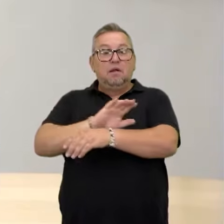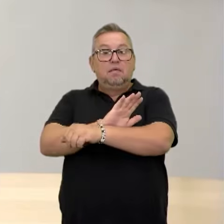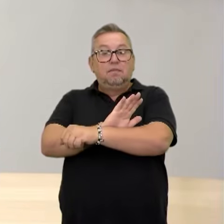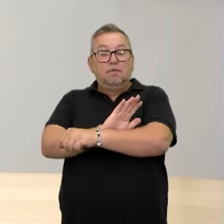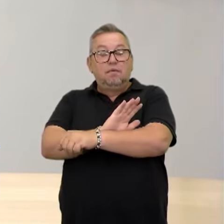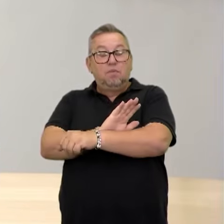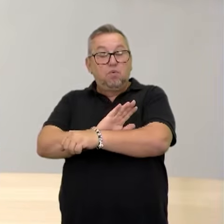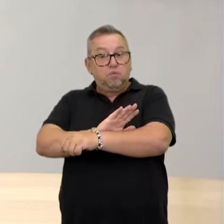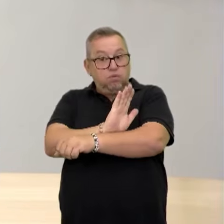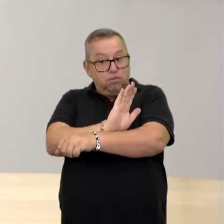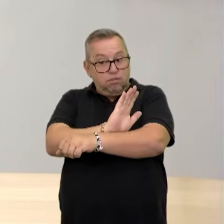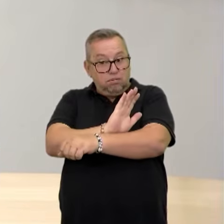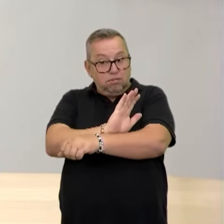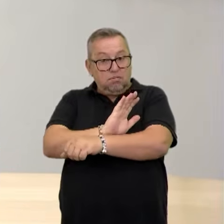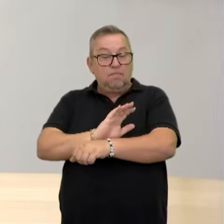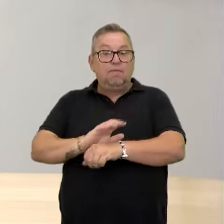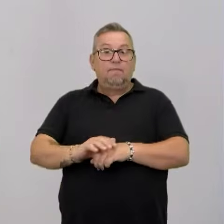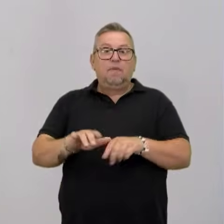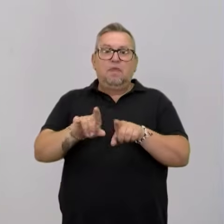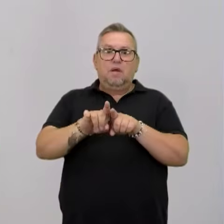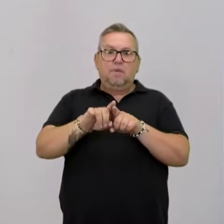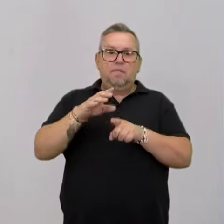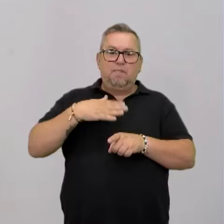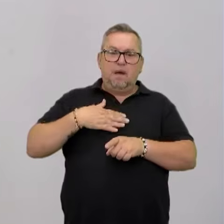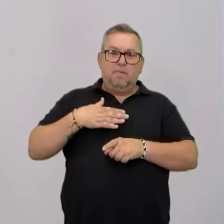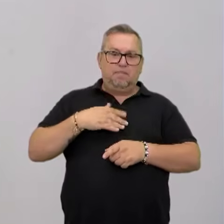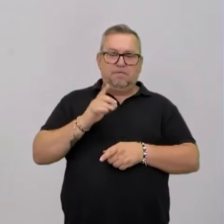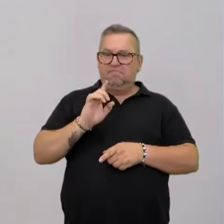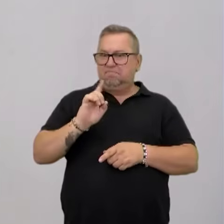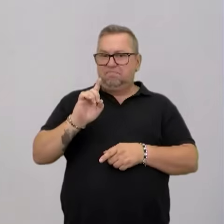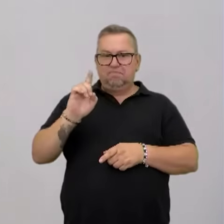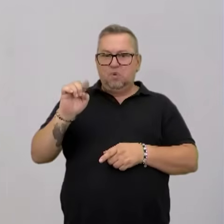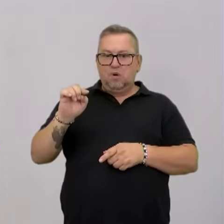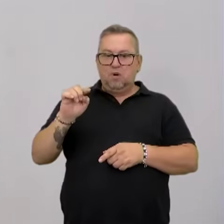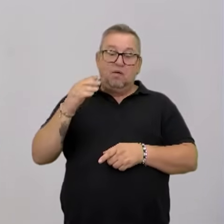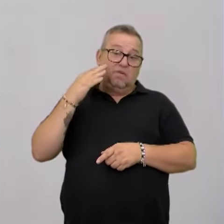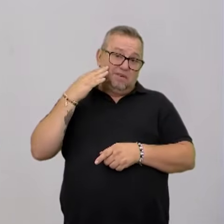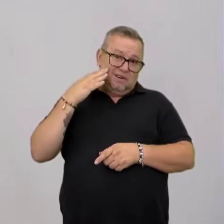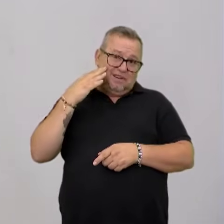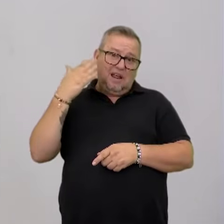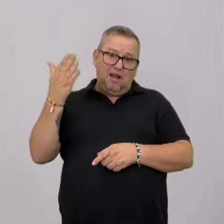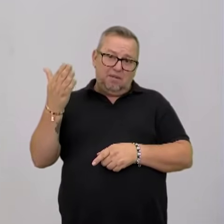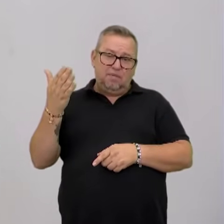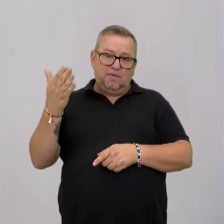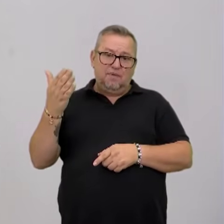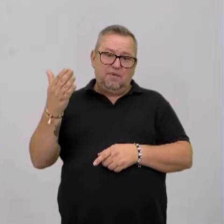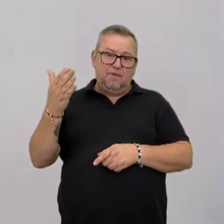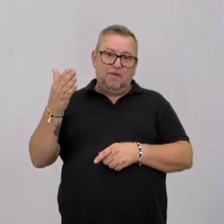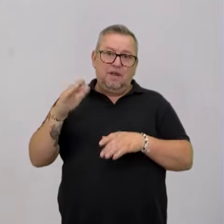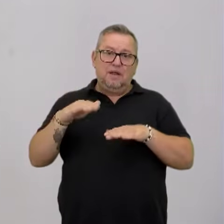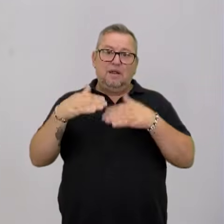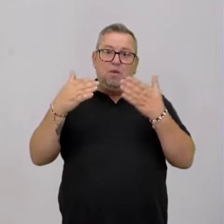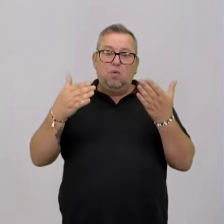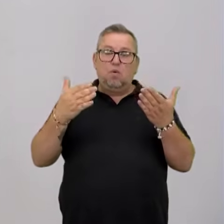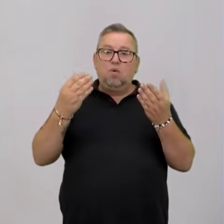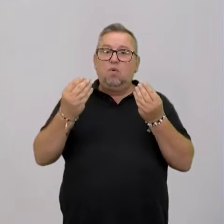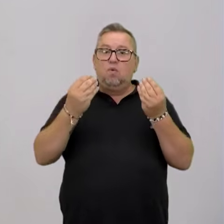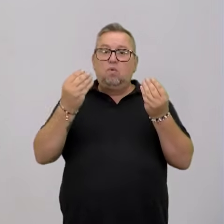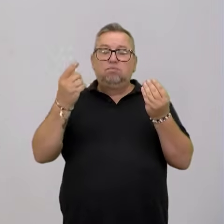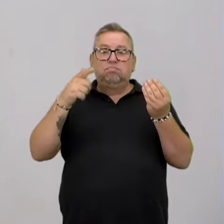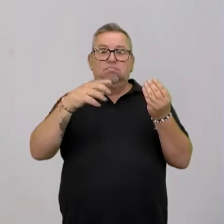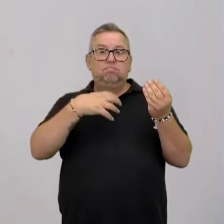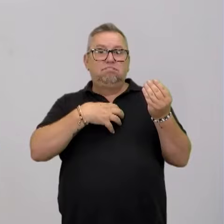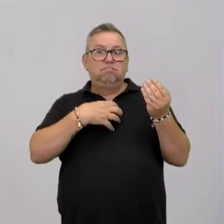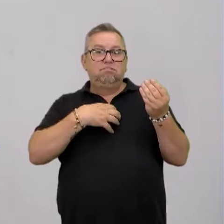aí o lugar de fala, Exatamente. né? Porque a gente fica, mas para mim não é. Mas você está nessa posição, né? Então, como o outro se sente? É